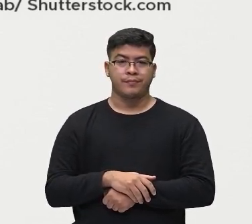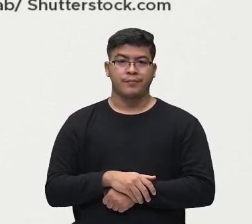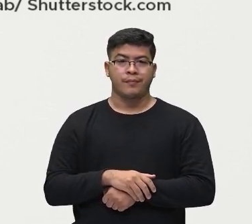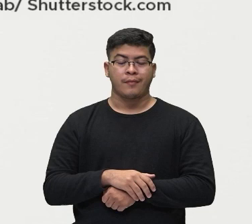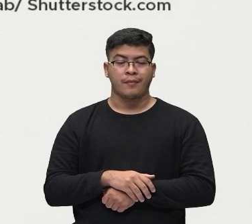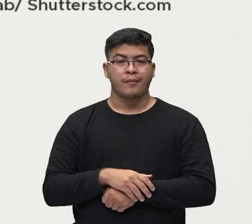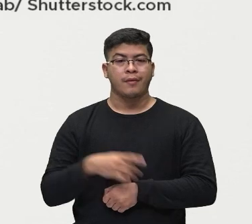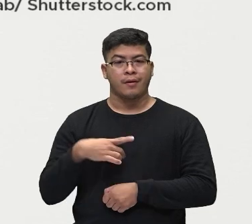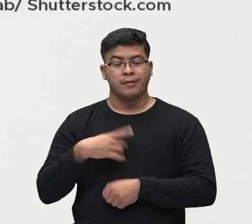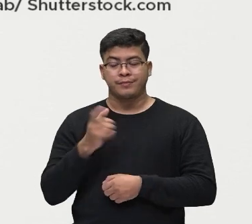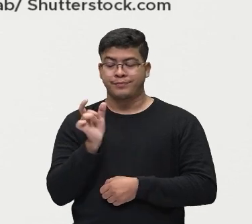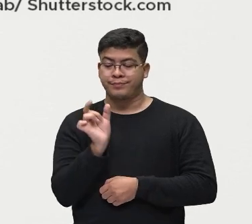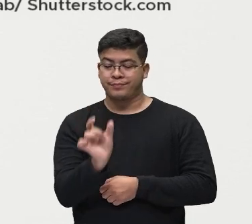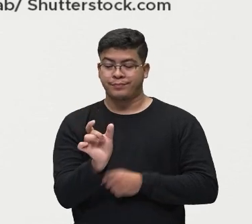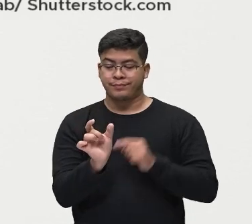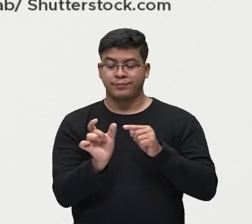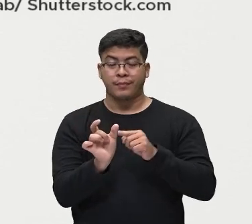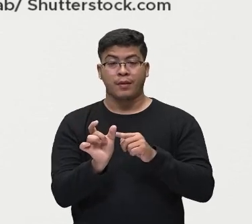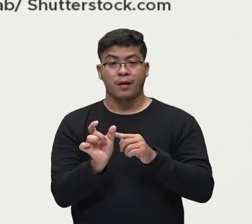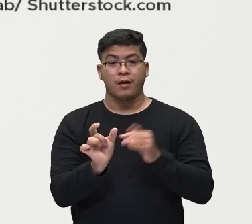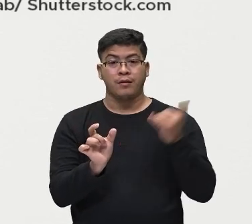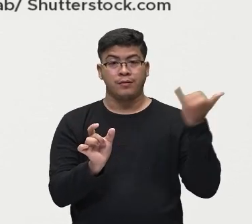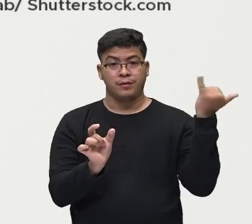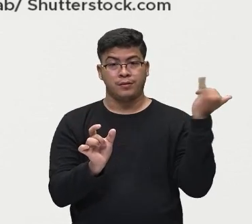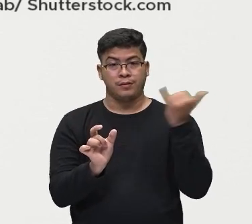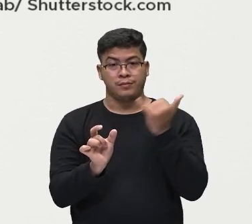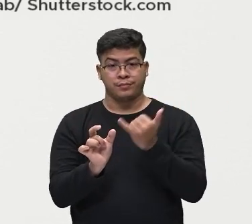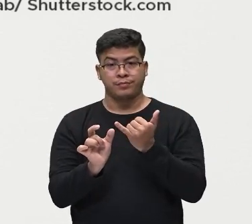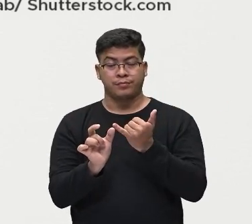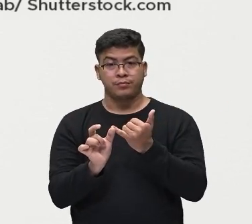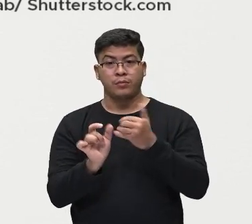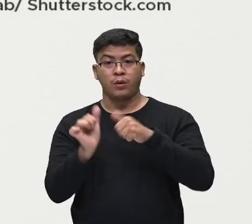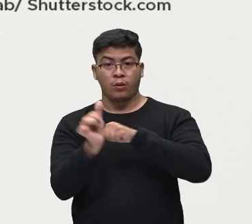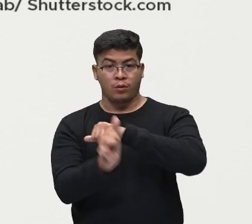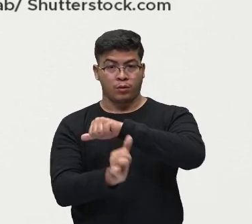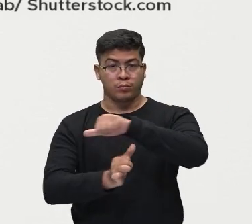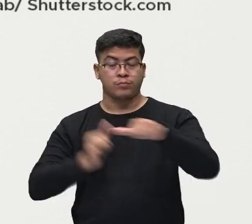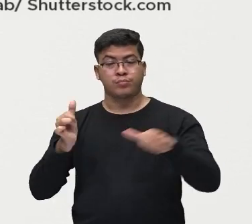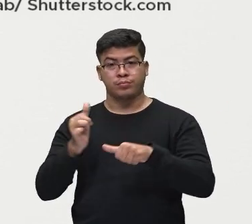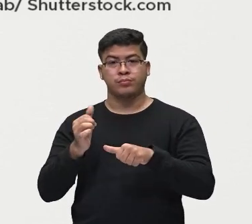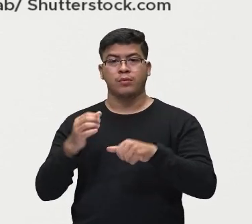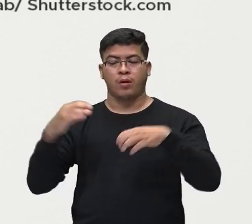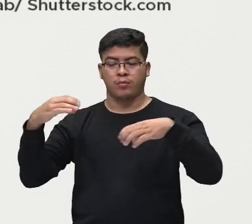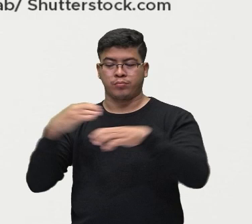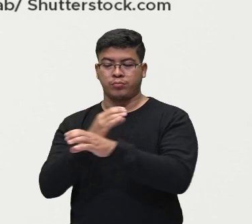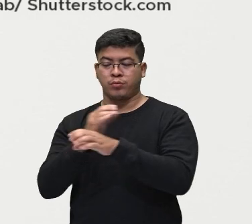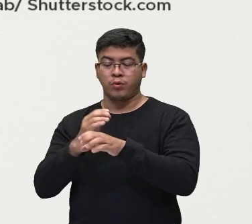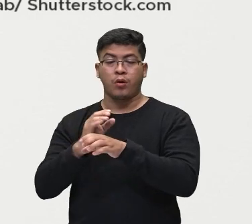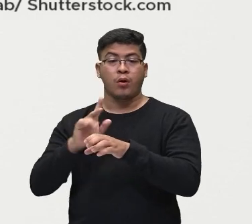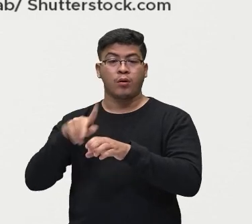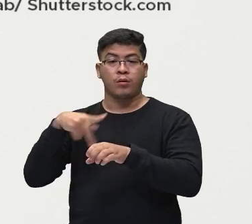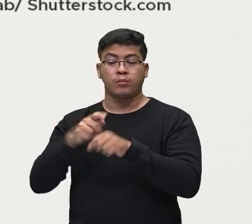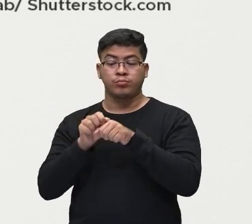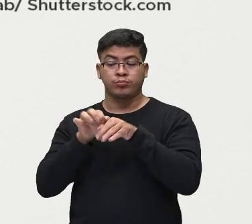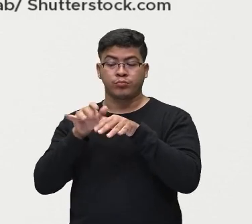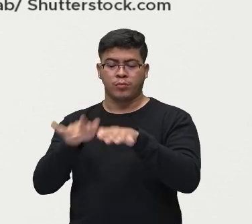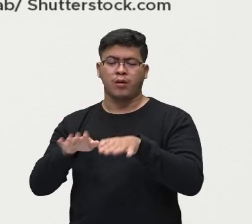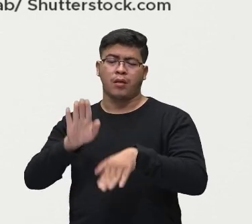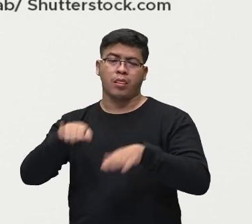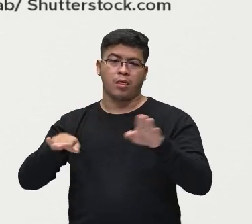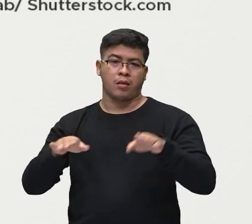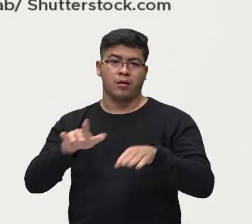esquenta e transfere esse calor para a base do utensílio, que geralmente é feita de